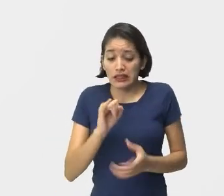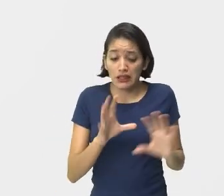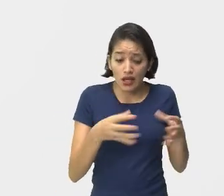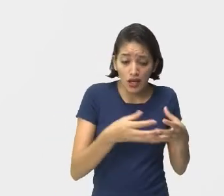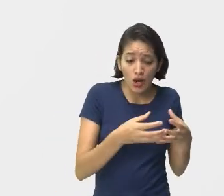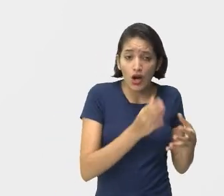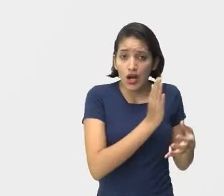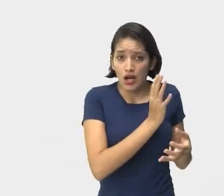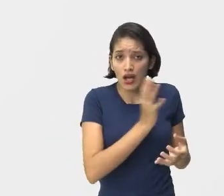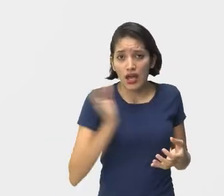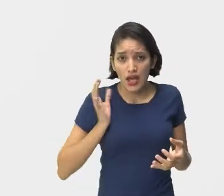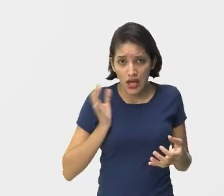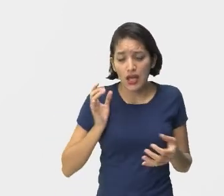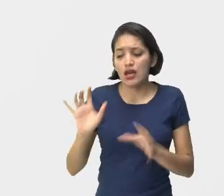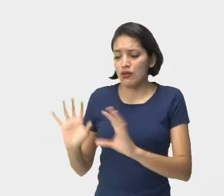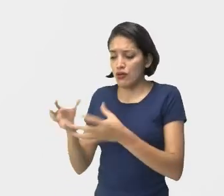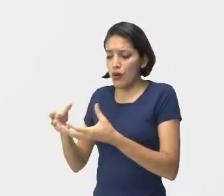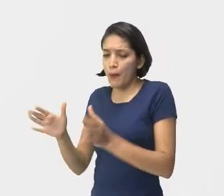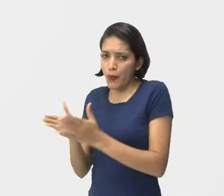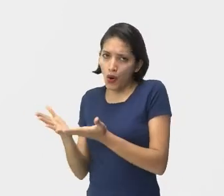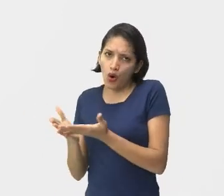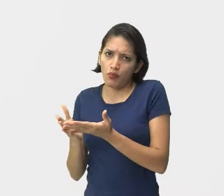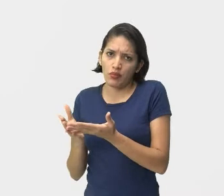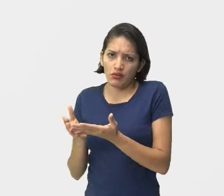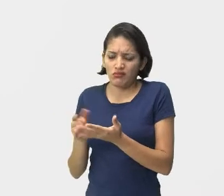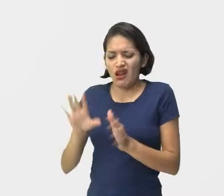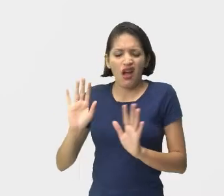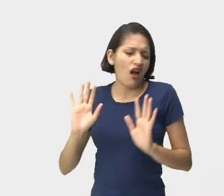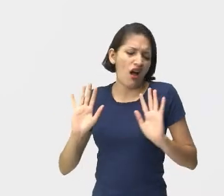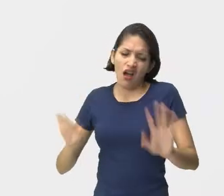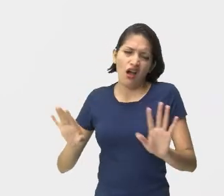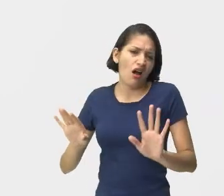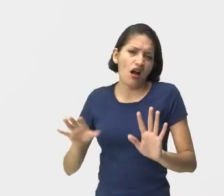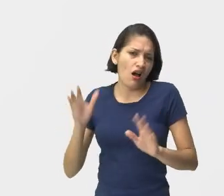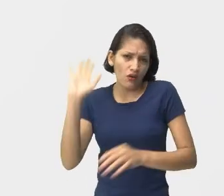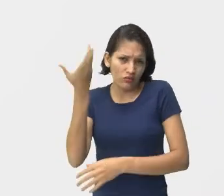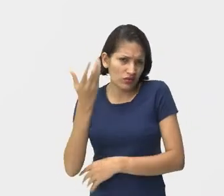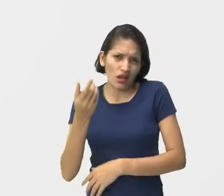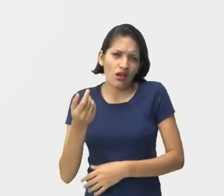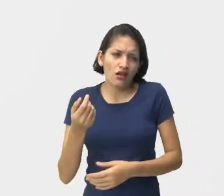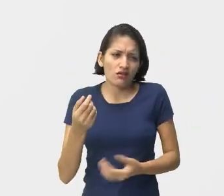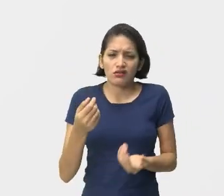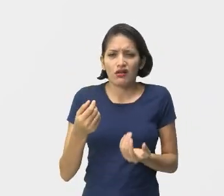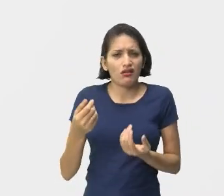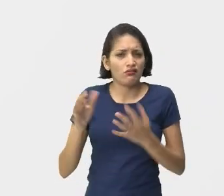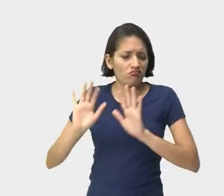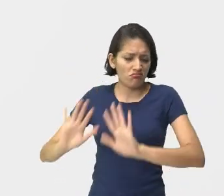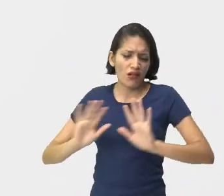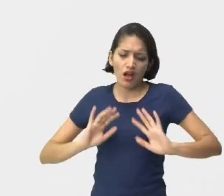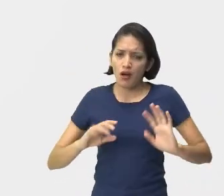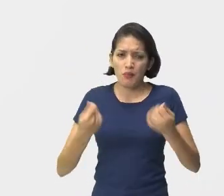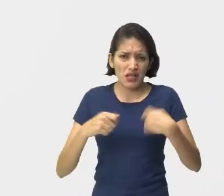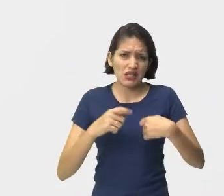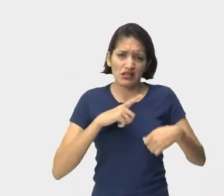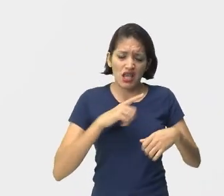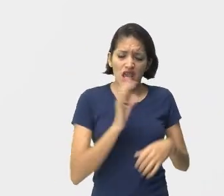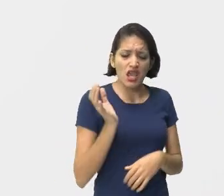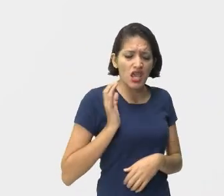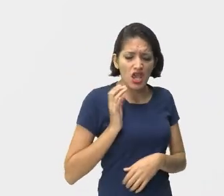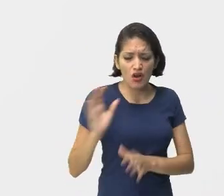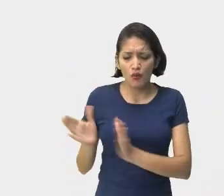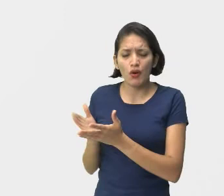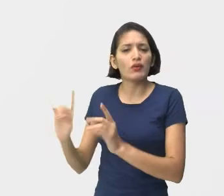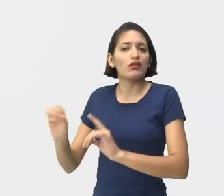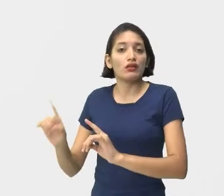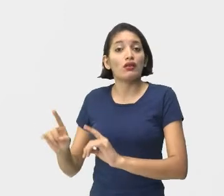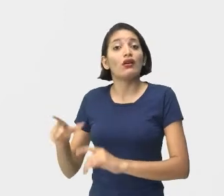pobre, é assim mesmo. Esquece, porque tem que ter rico e tem que ter pobre. Não, né? Isso é uma